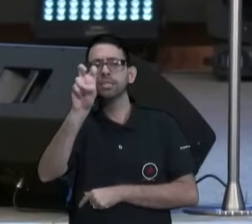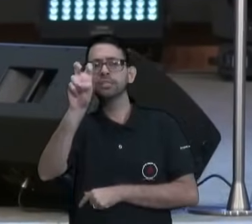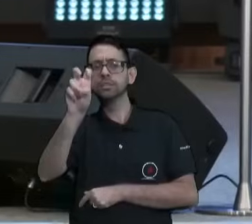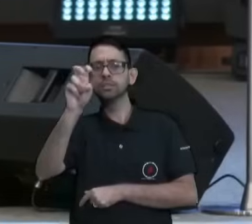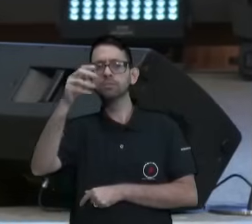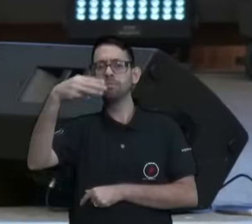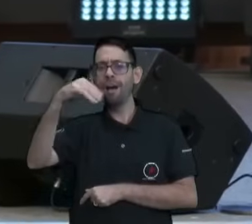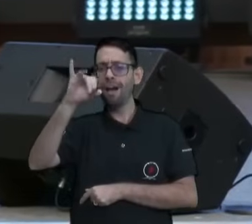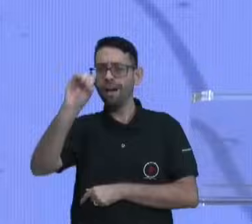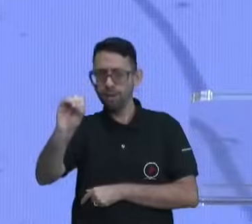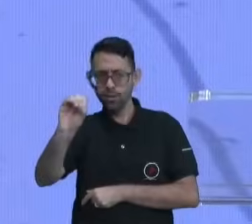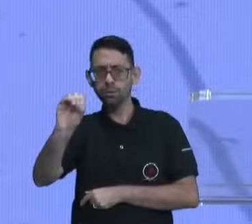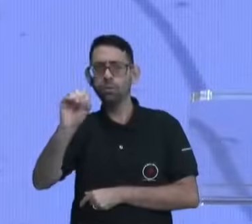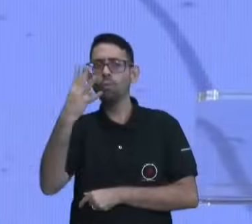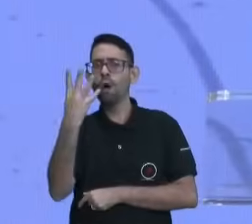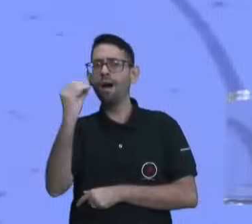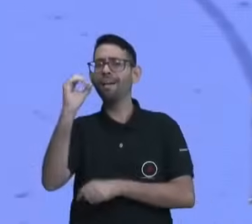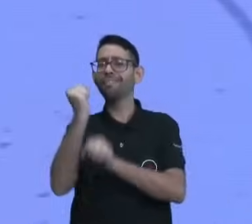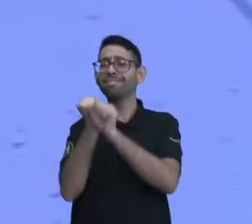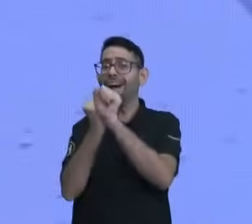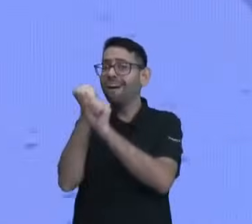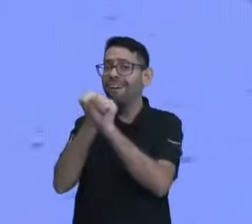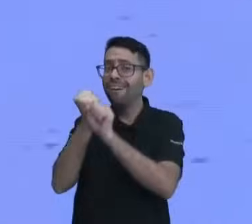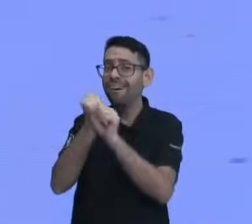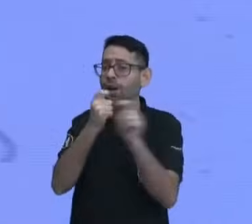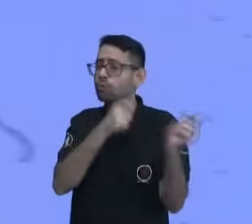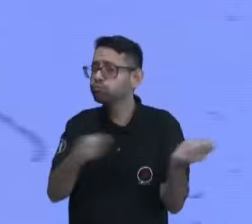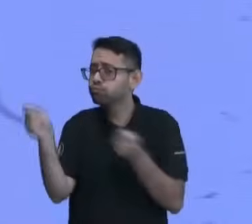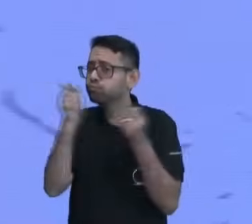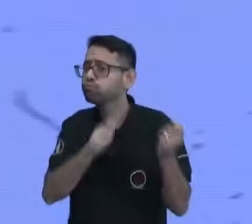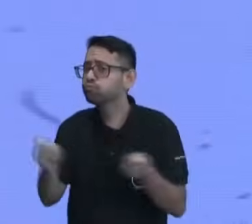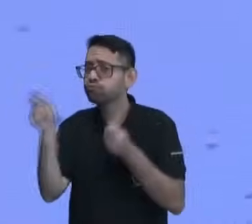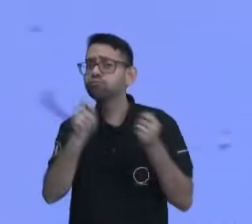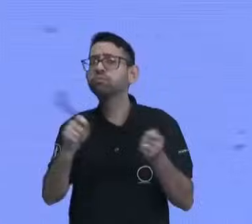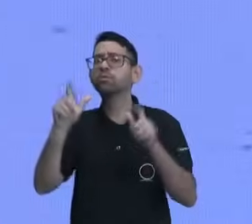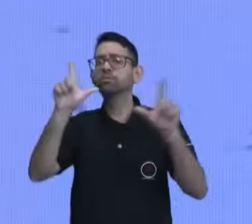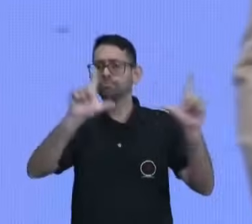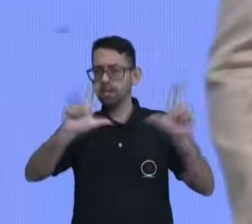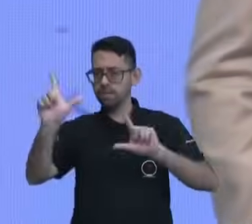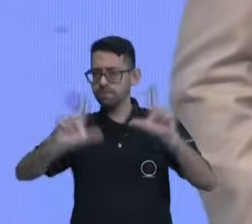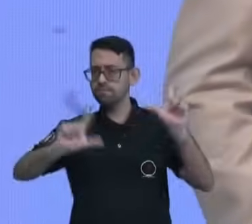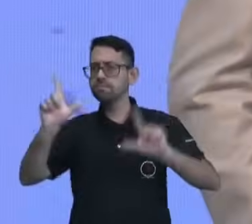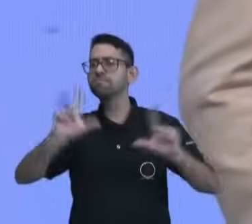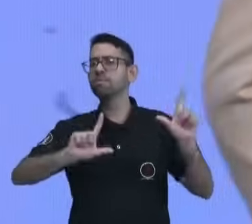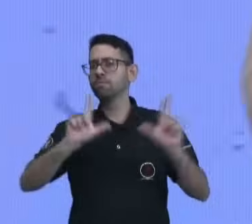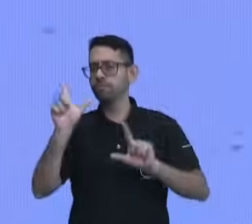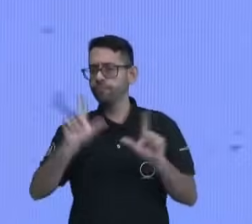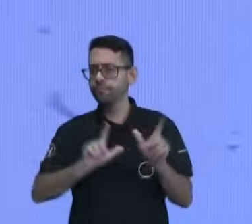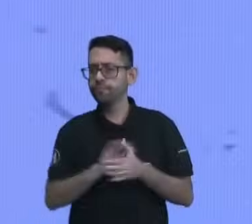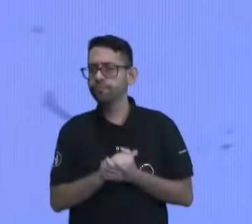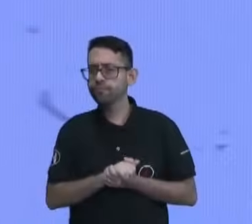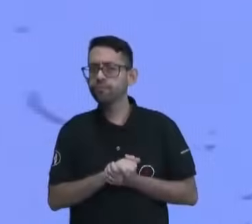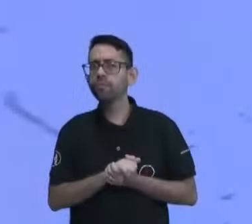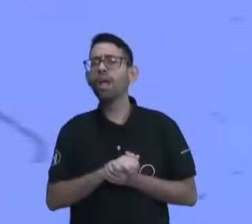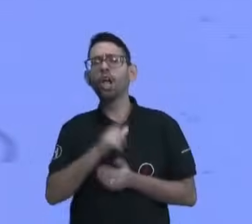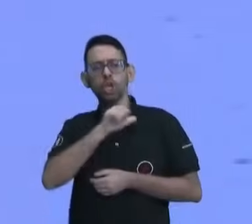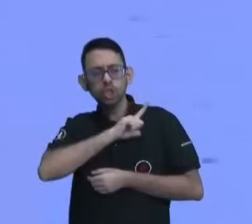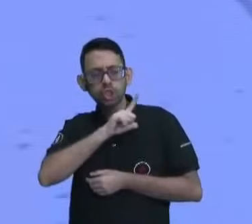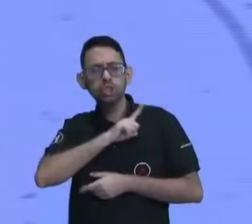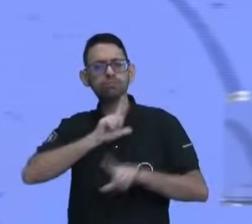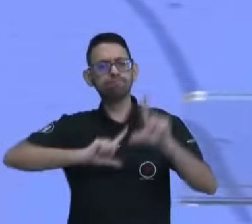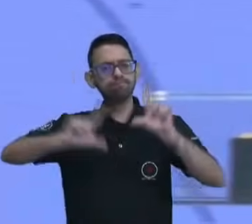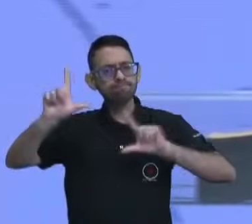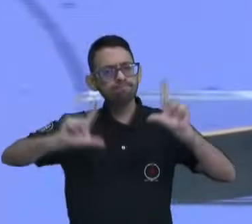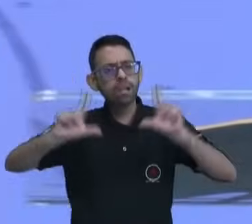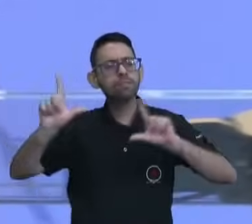ininterruptos na TV a Deus a glória nã E já tivemos programa dublado